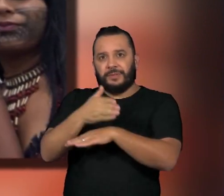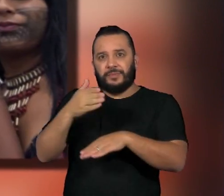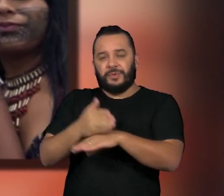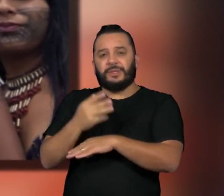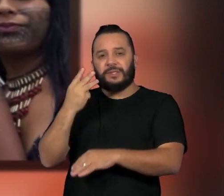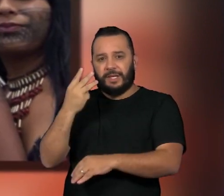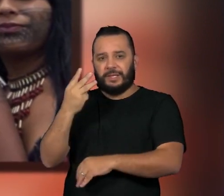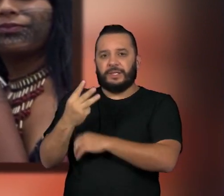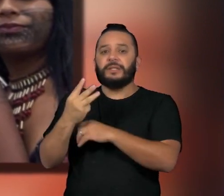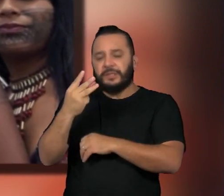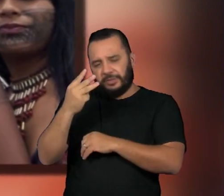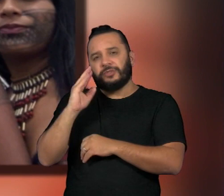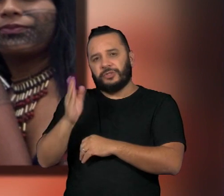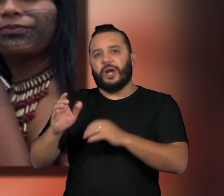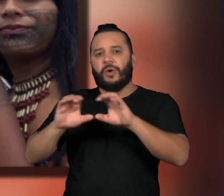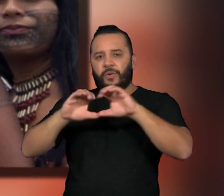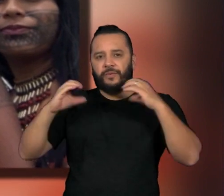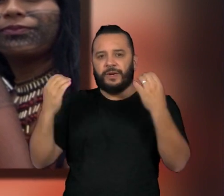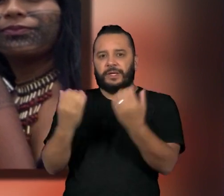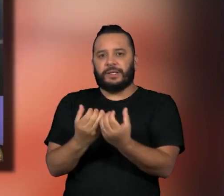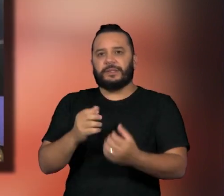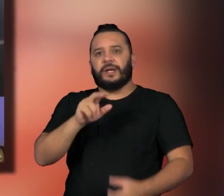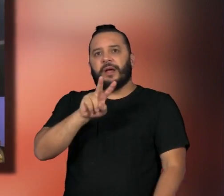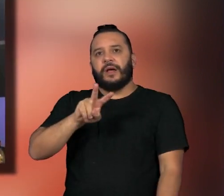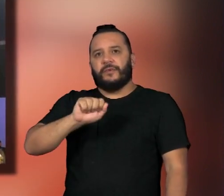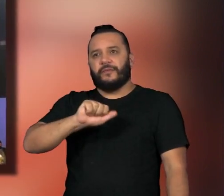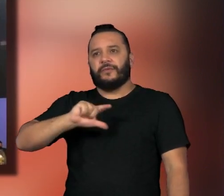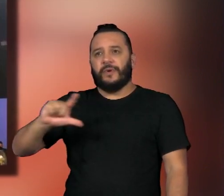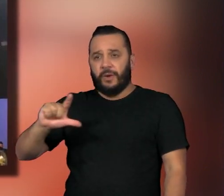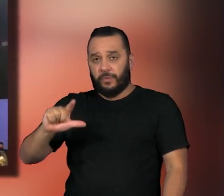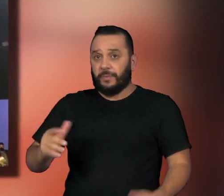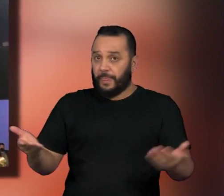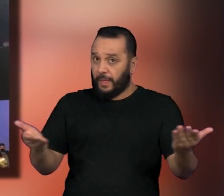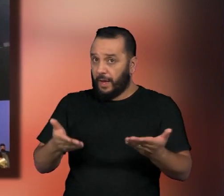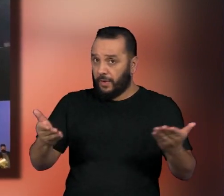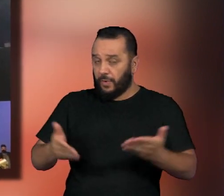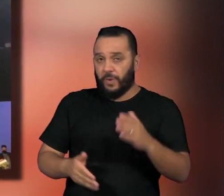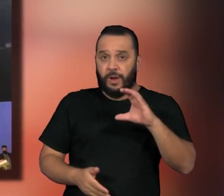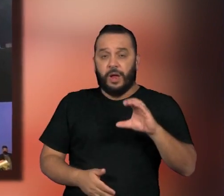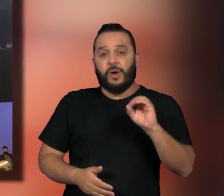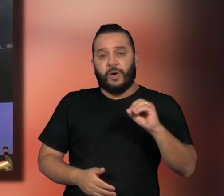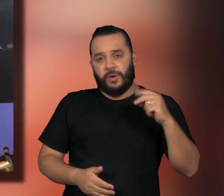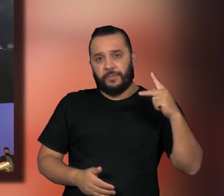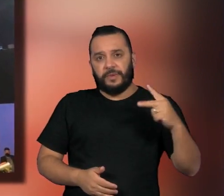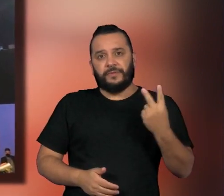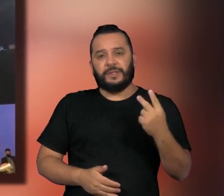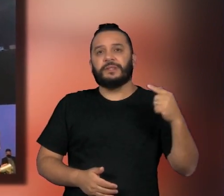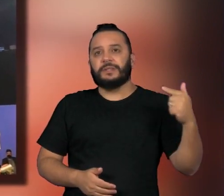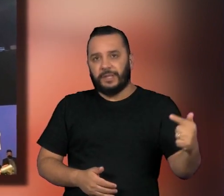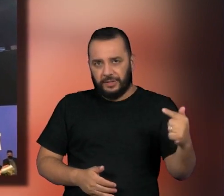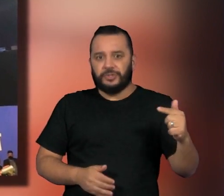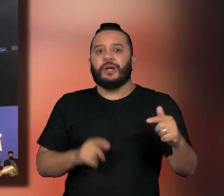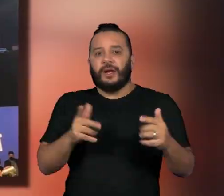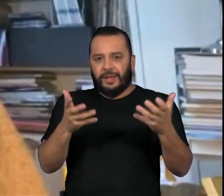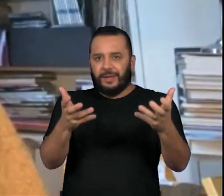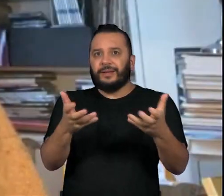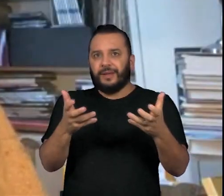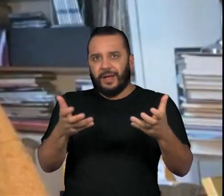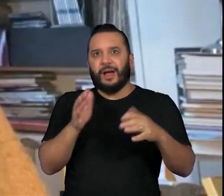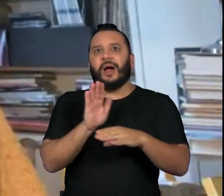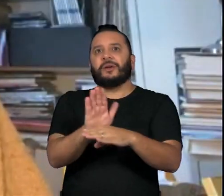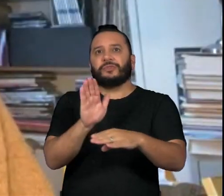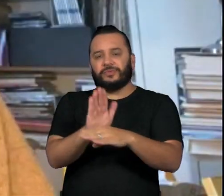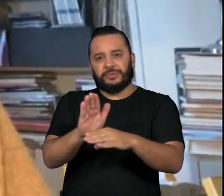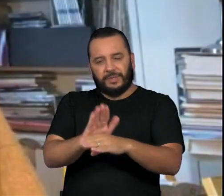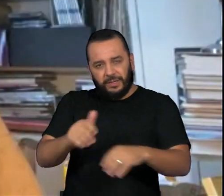nesta COP27 no Egito pretende fazer a diferença ao lado de jovens do mundo todo. Se a gente